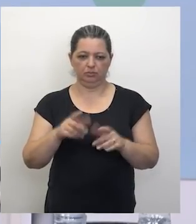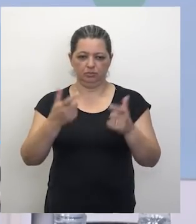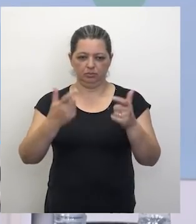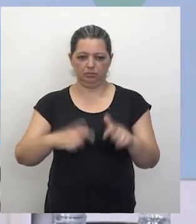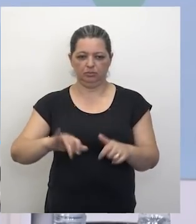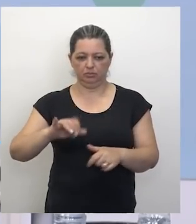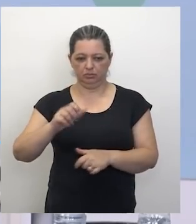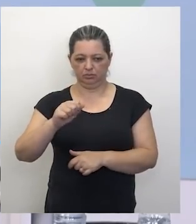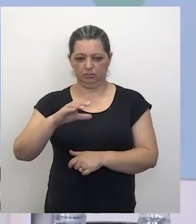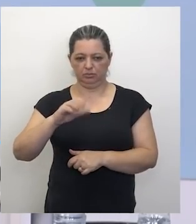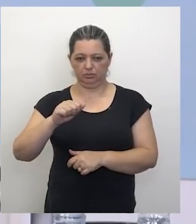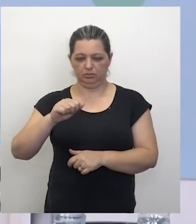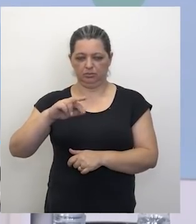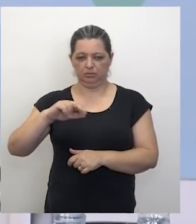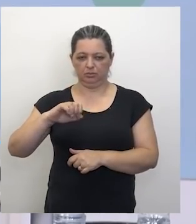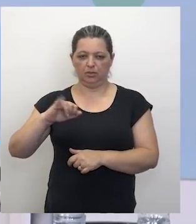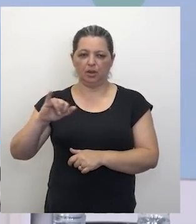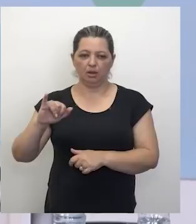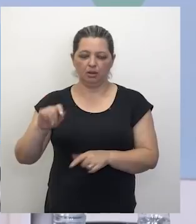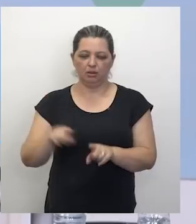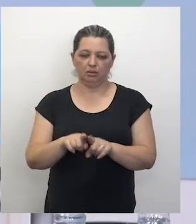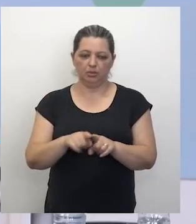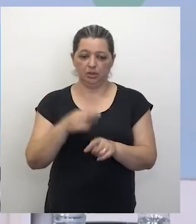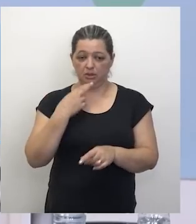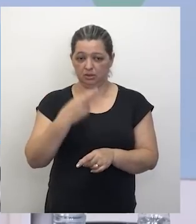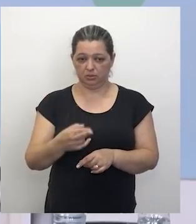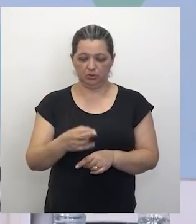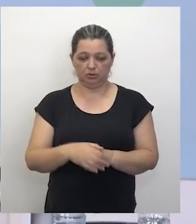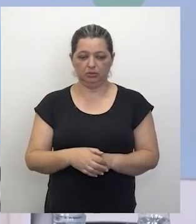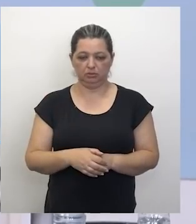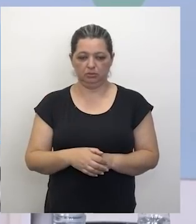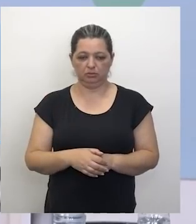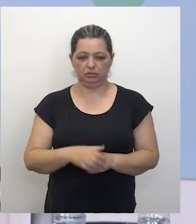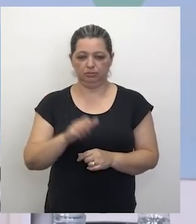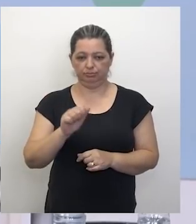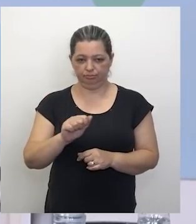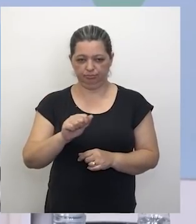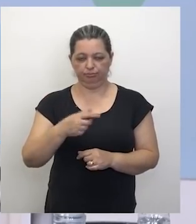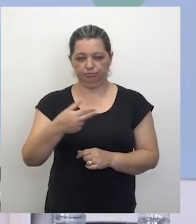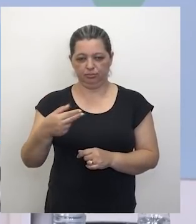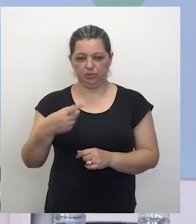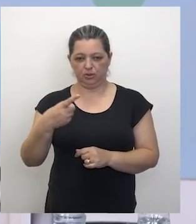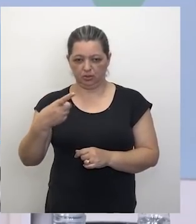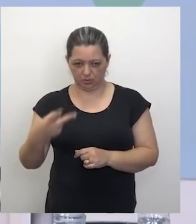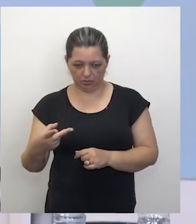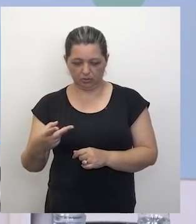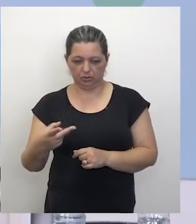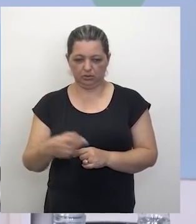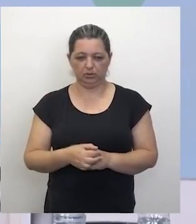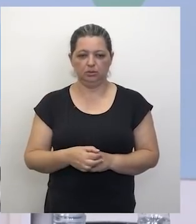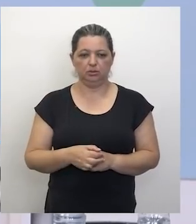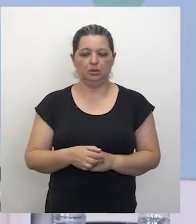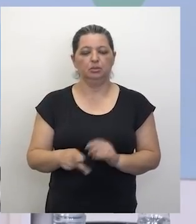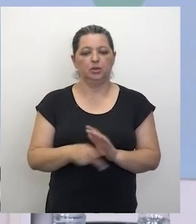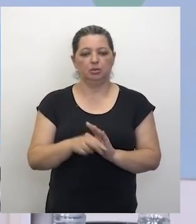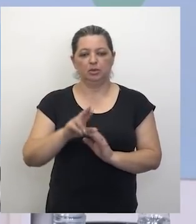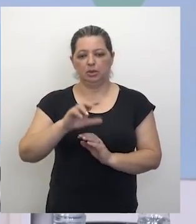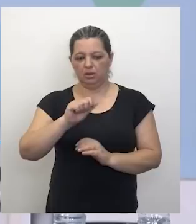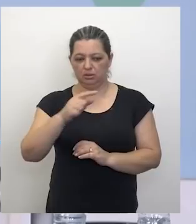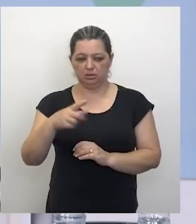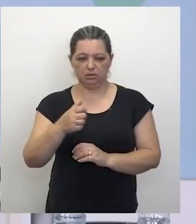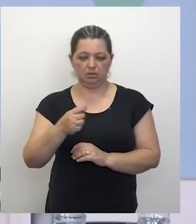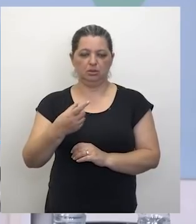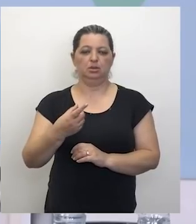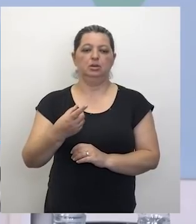Jacareí, tá? Daniel mandando essa resposta do pessoal. A, perímetro igual a 12, D, 18 e a razão de semelhança